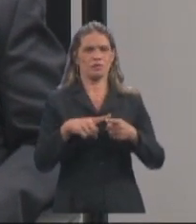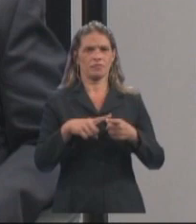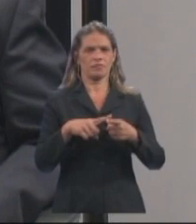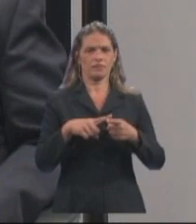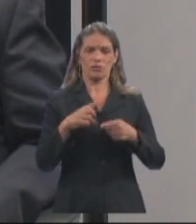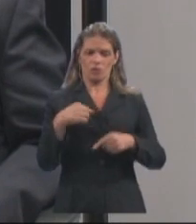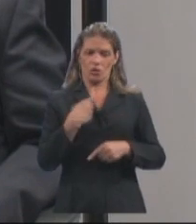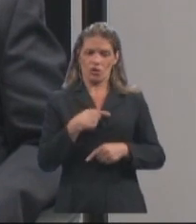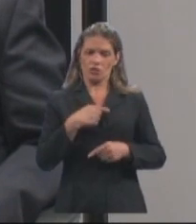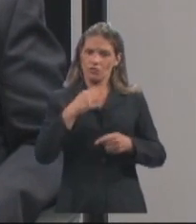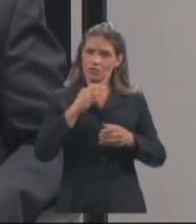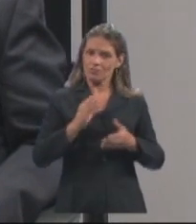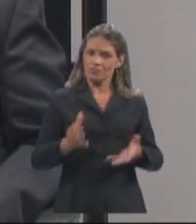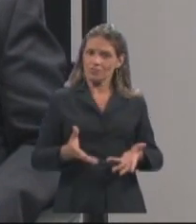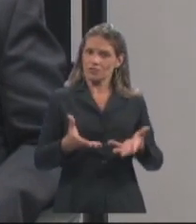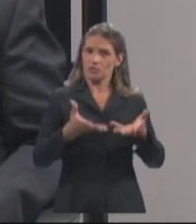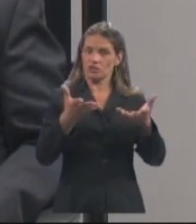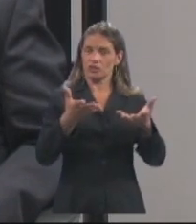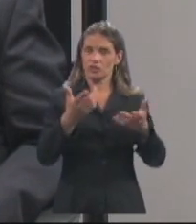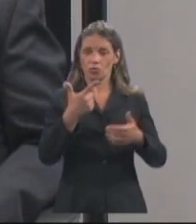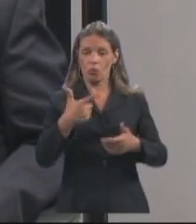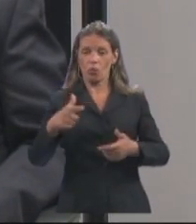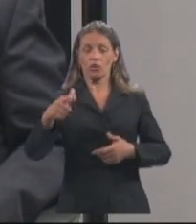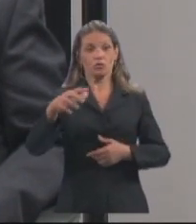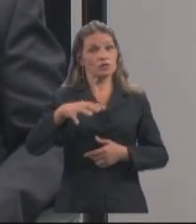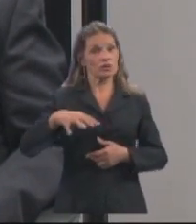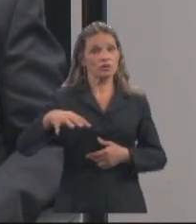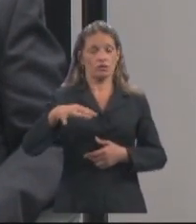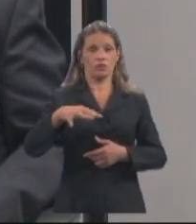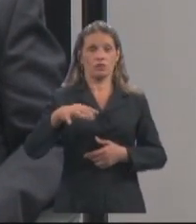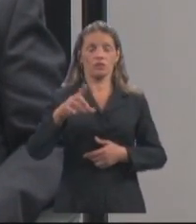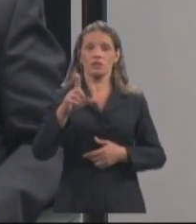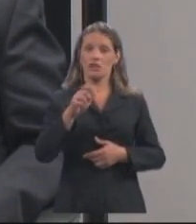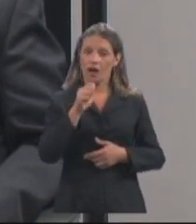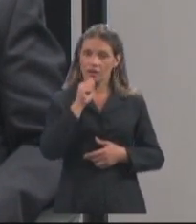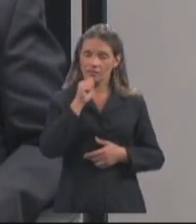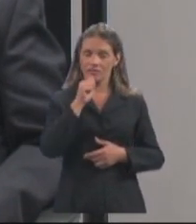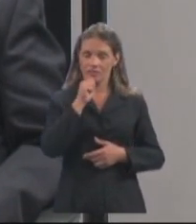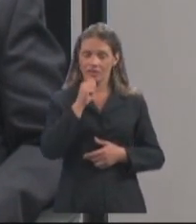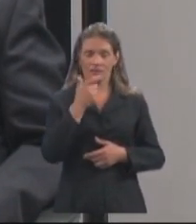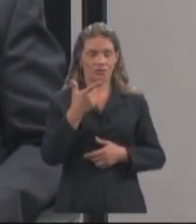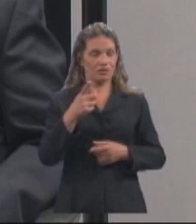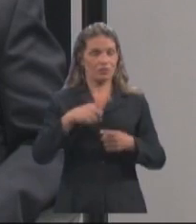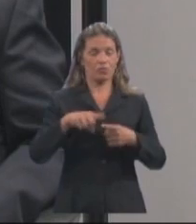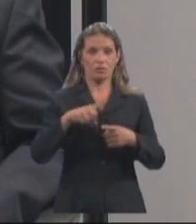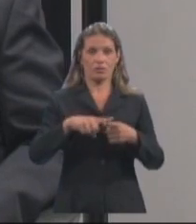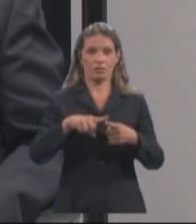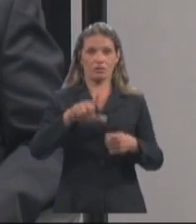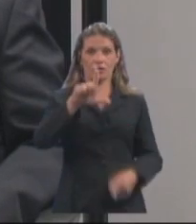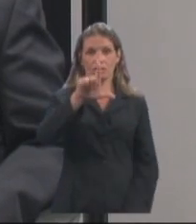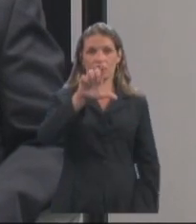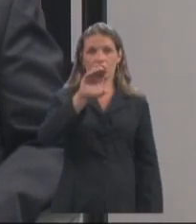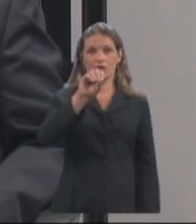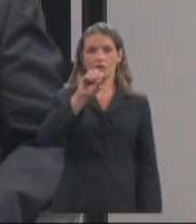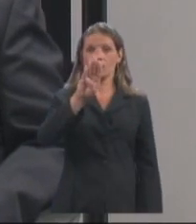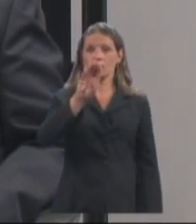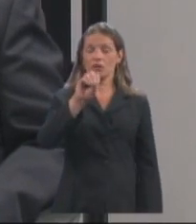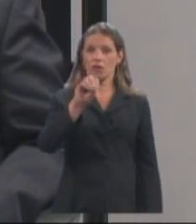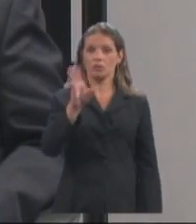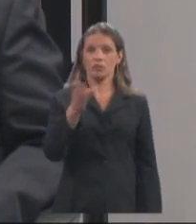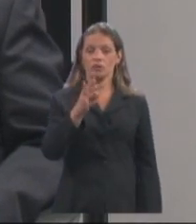sequelado então nós vamos investir num outro setor do cérebro dele que ainda tá intacto que é o lobo